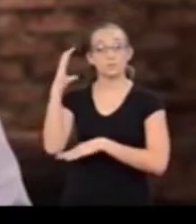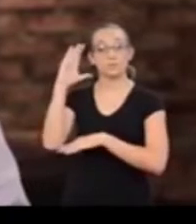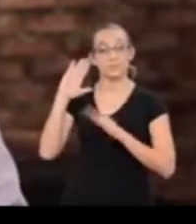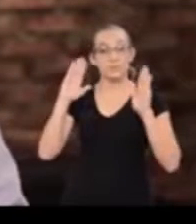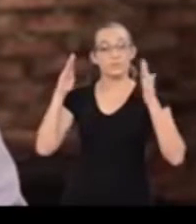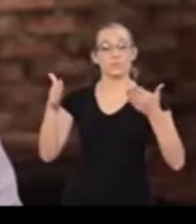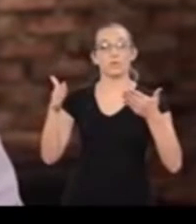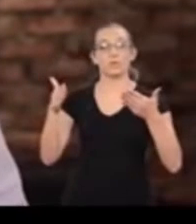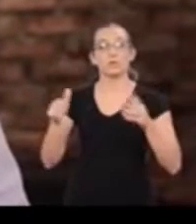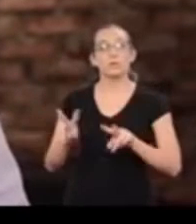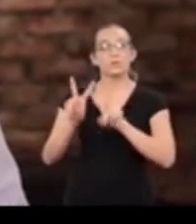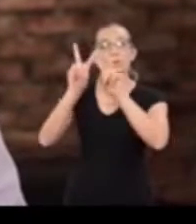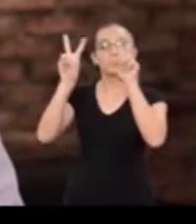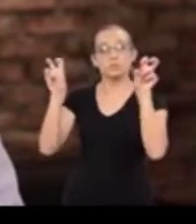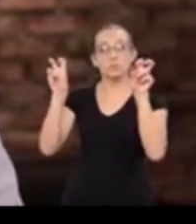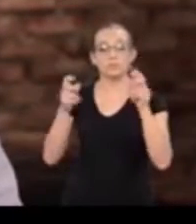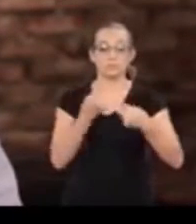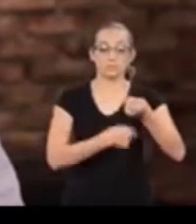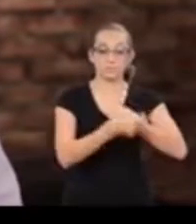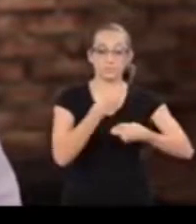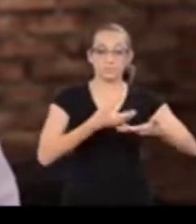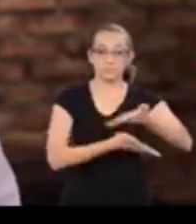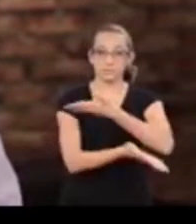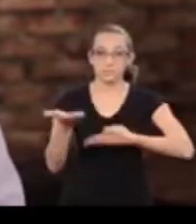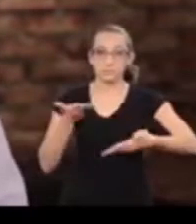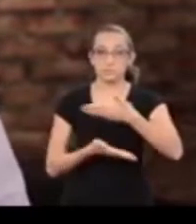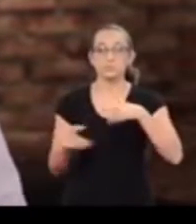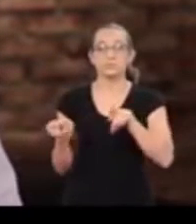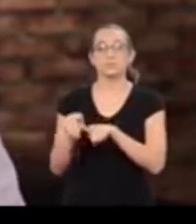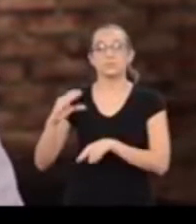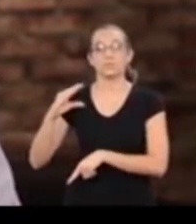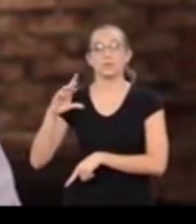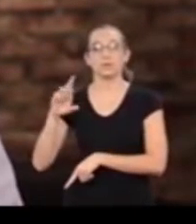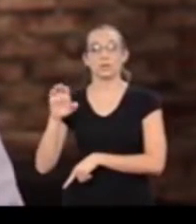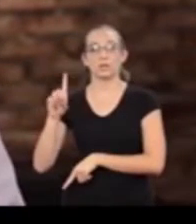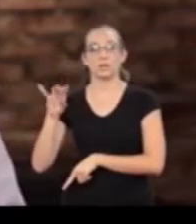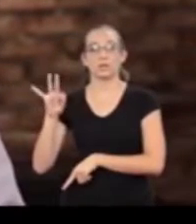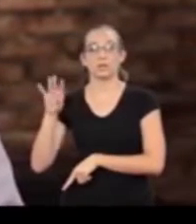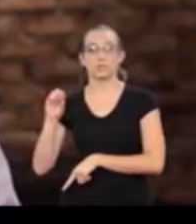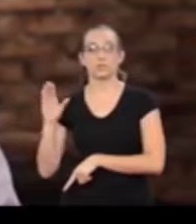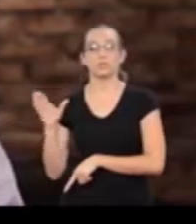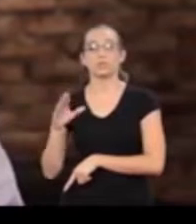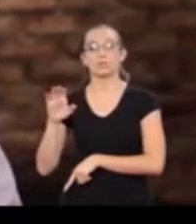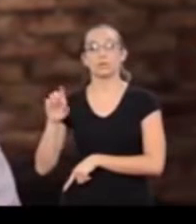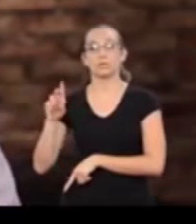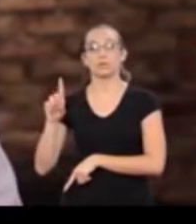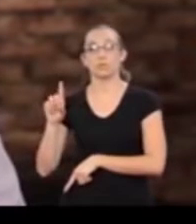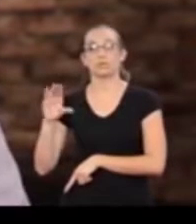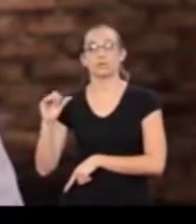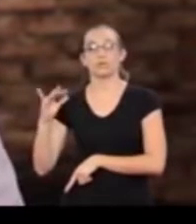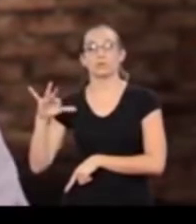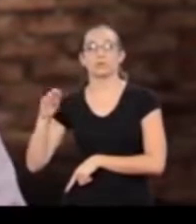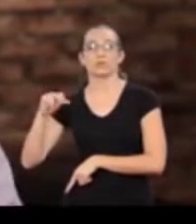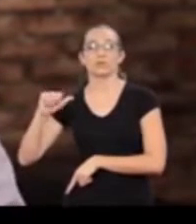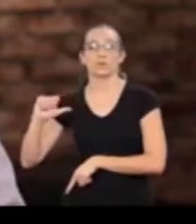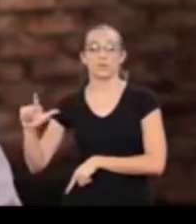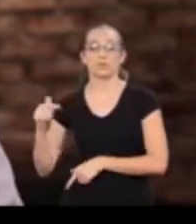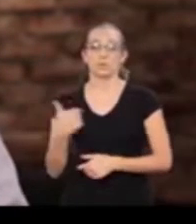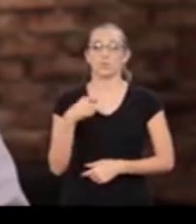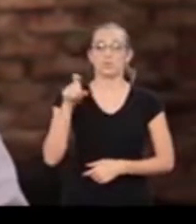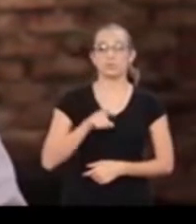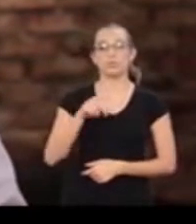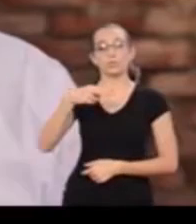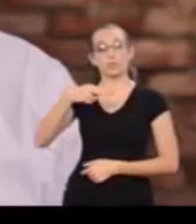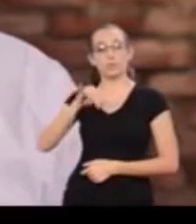O quadro Ciência em Foco de hoje é sobre economia compartilhada e crédito educacional. Eu sou o Nive Delgado, diretor superintendente da